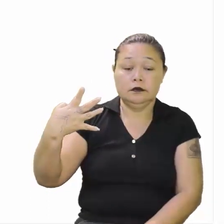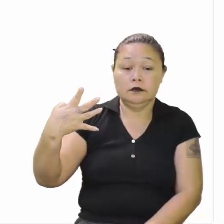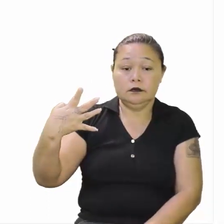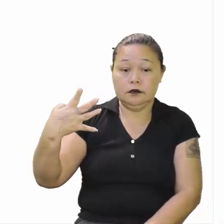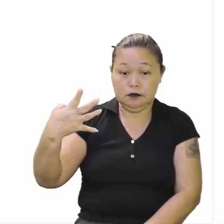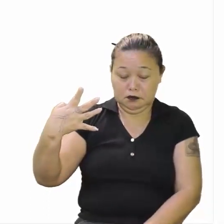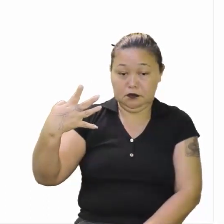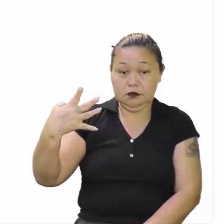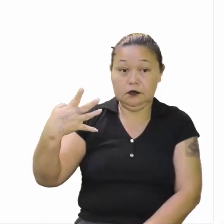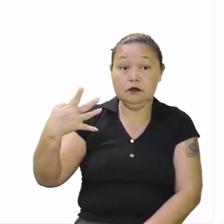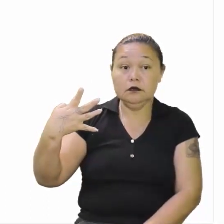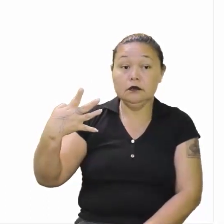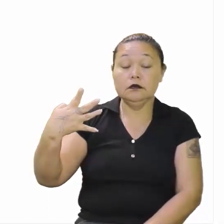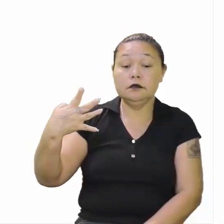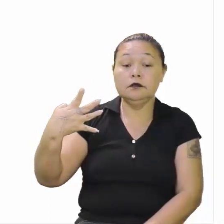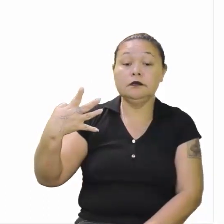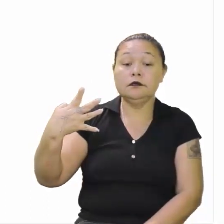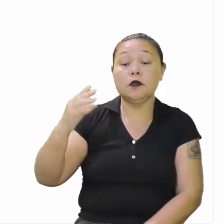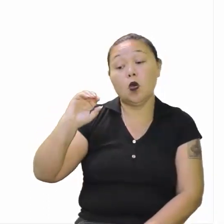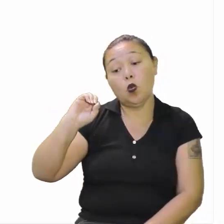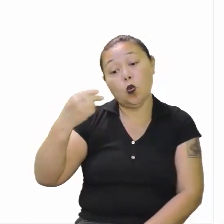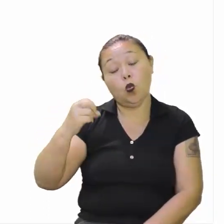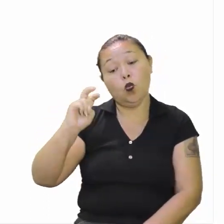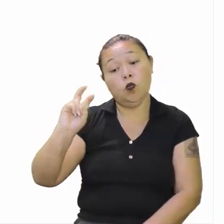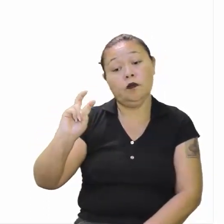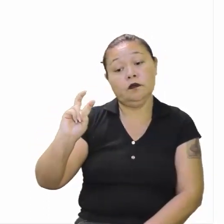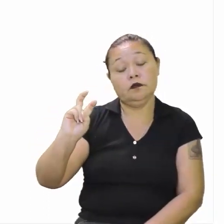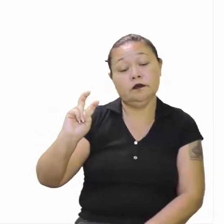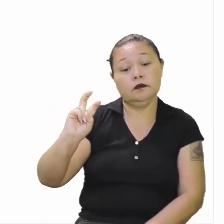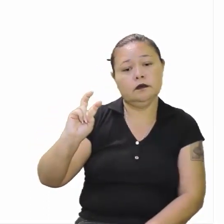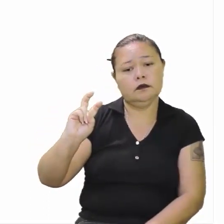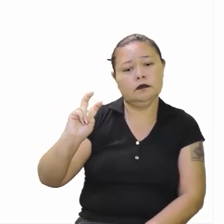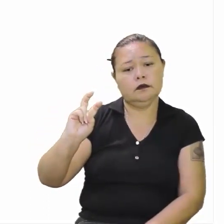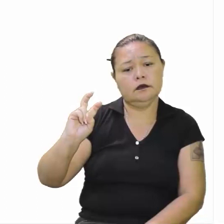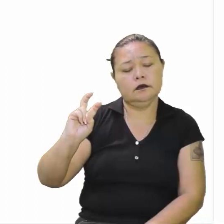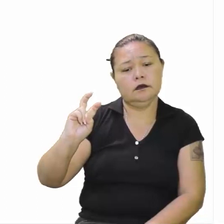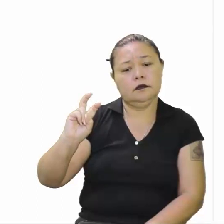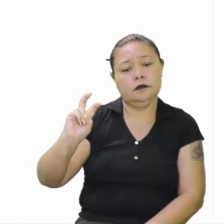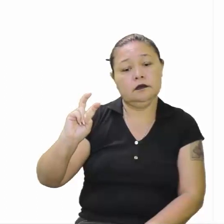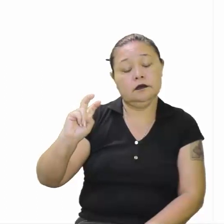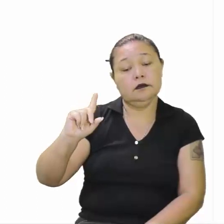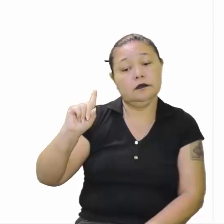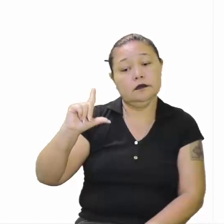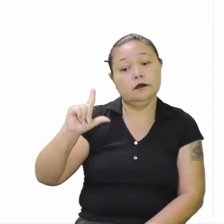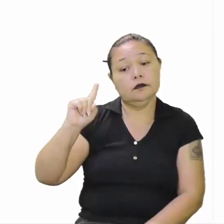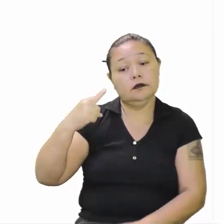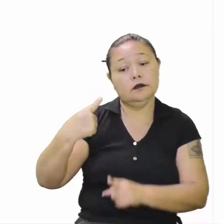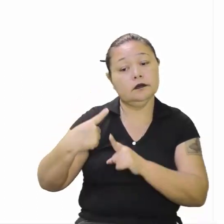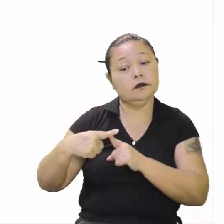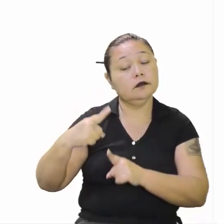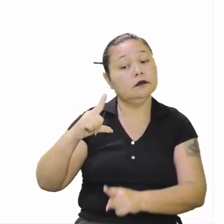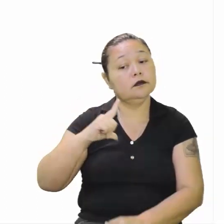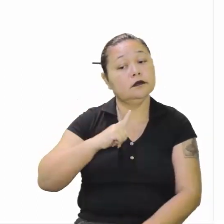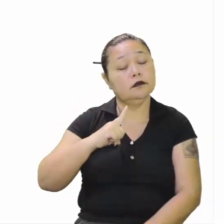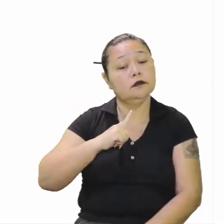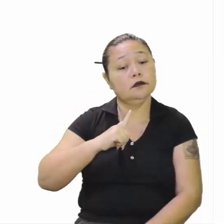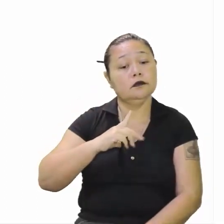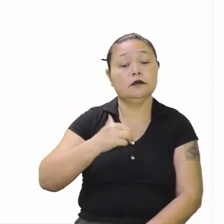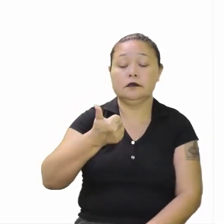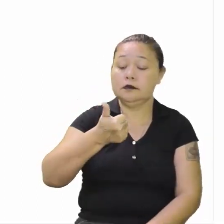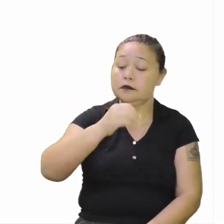quê? Ou elevado a 5, tá certo? Porque eu teria 100